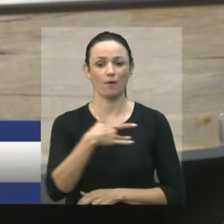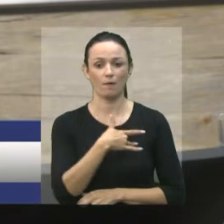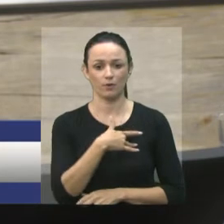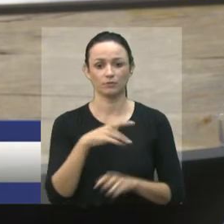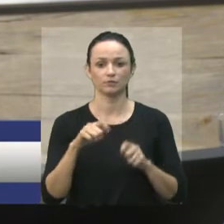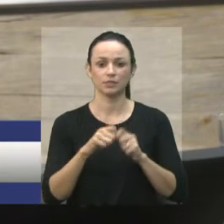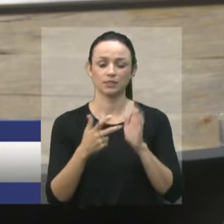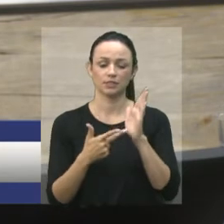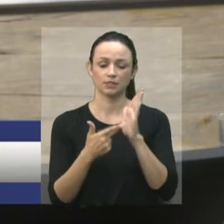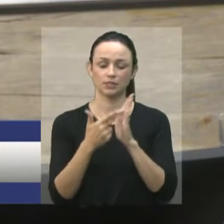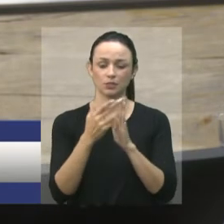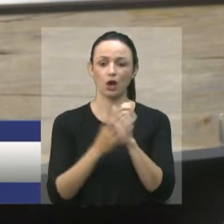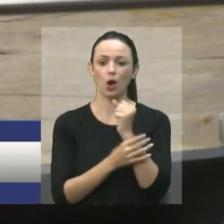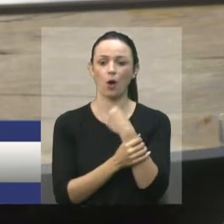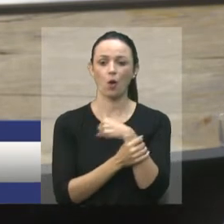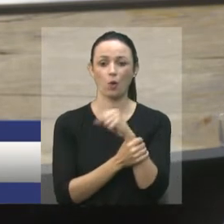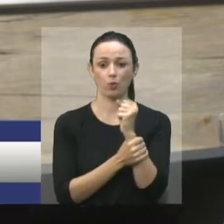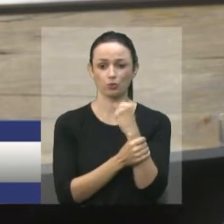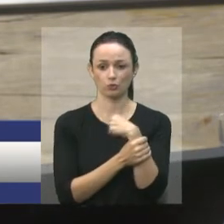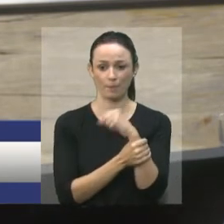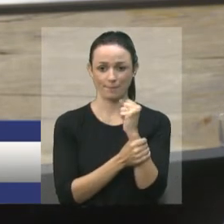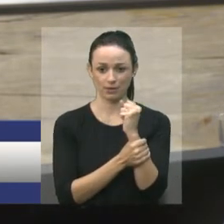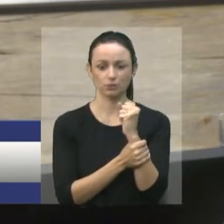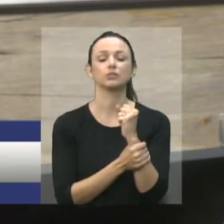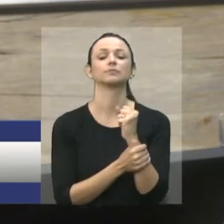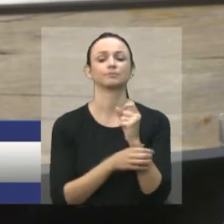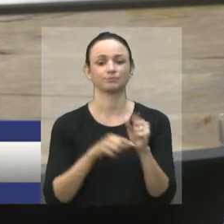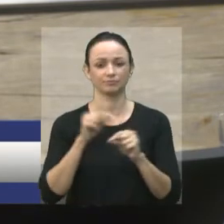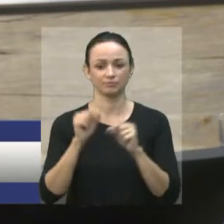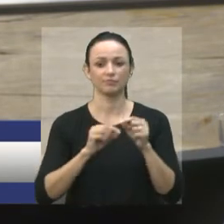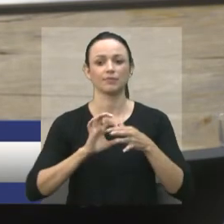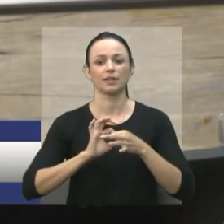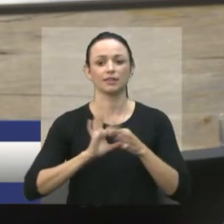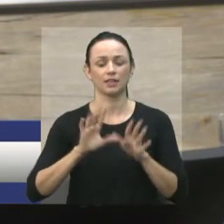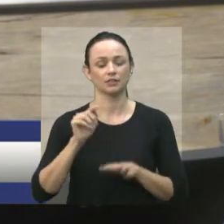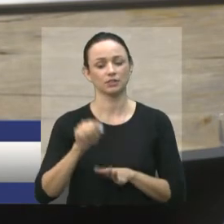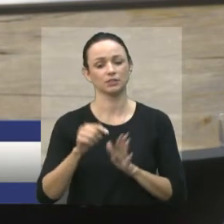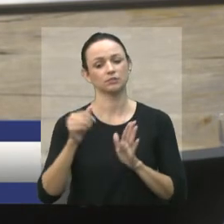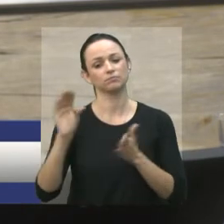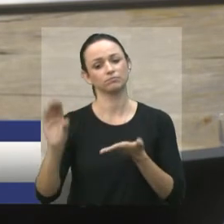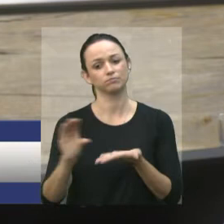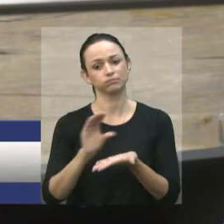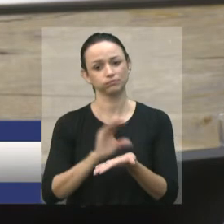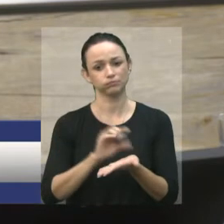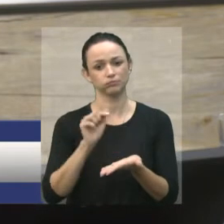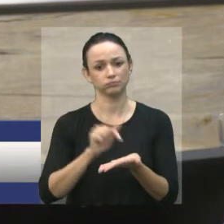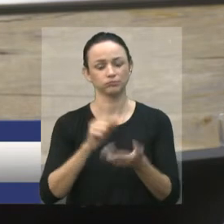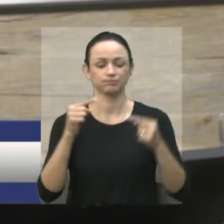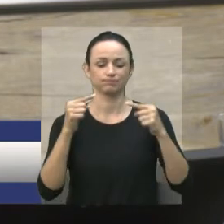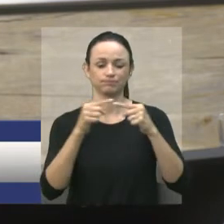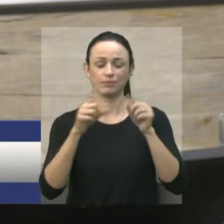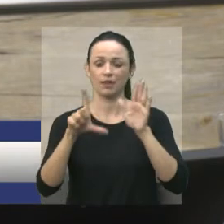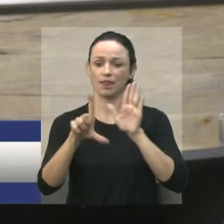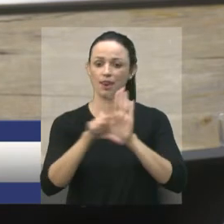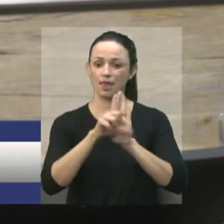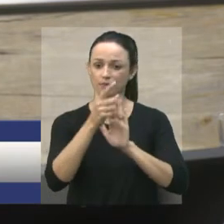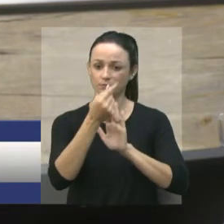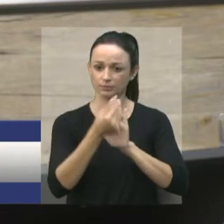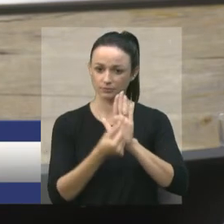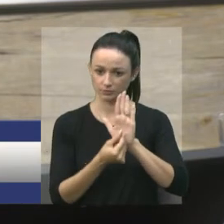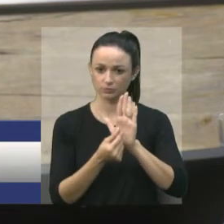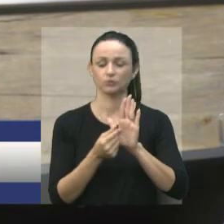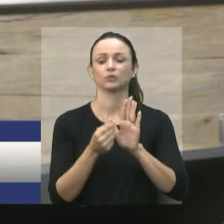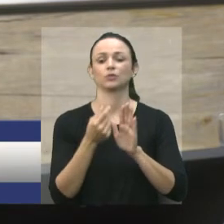realização de cirurgias ortopédicas, prevendo que sejam deixados os recursos correspondentes na lei orçamentária para o